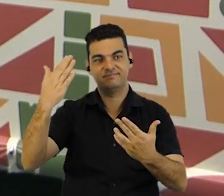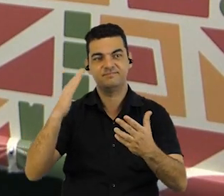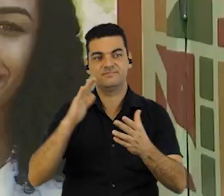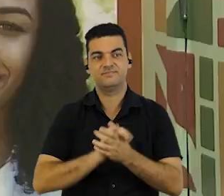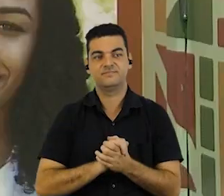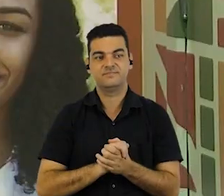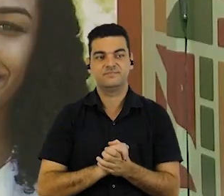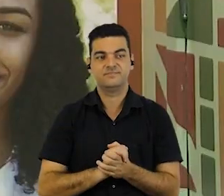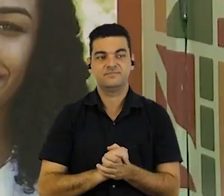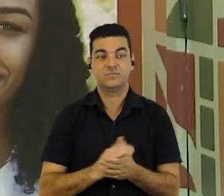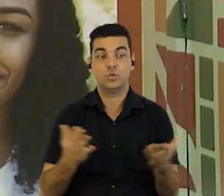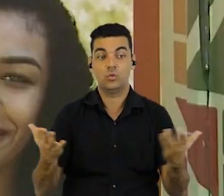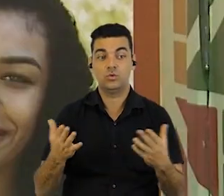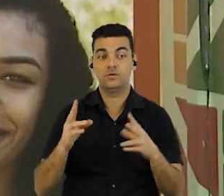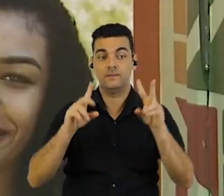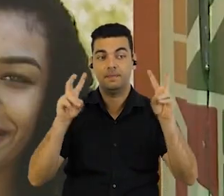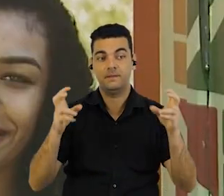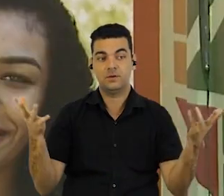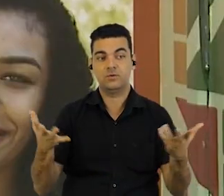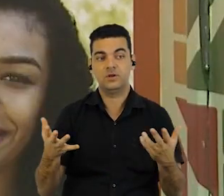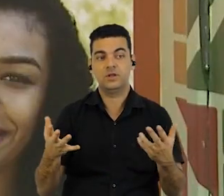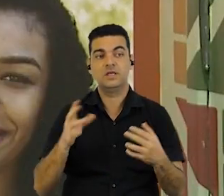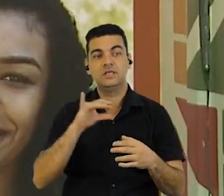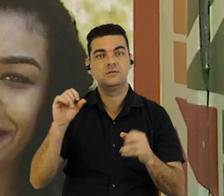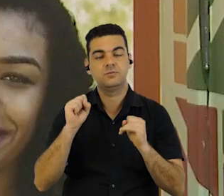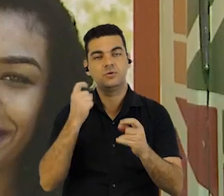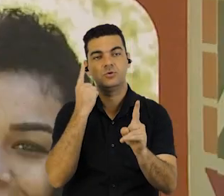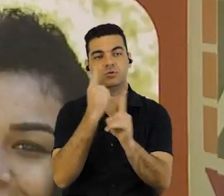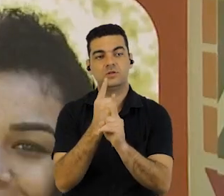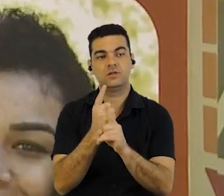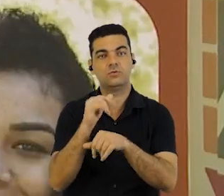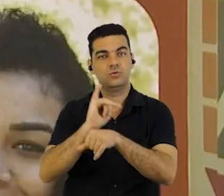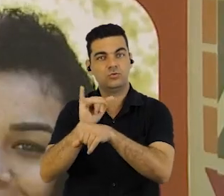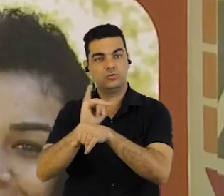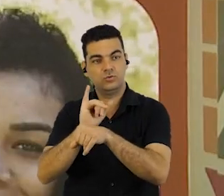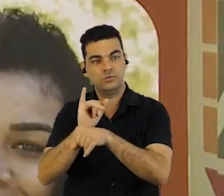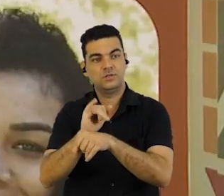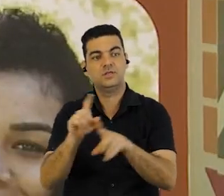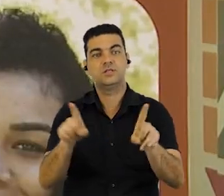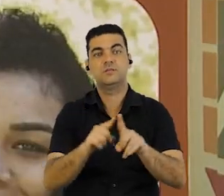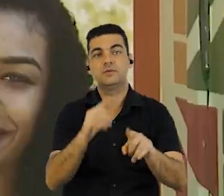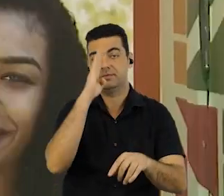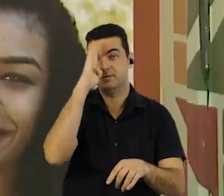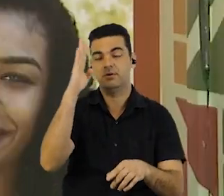obrigada. Olha, esse episódio do Papo Ciência você pode encontrar no YouTube e